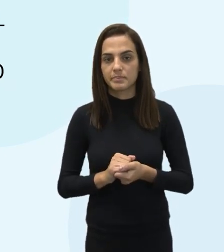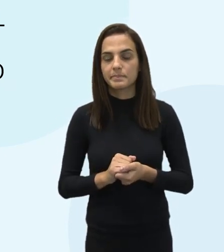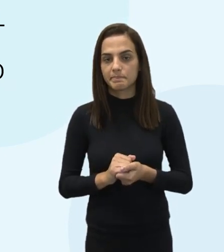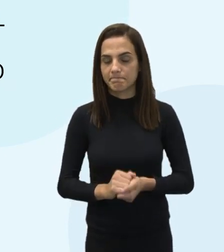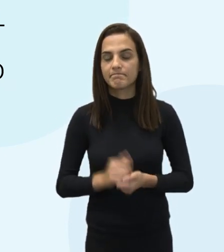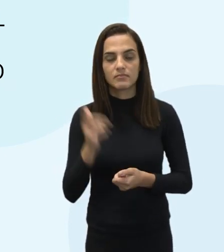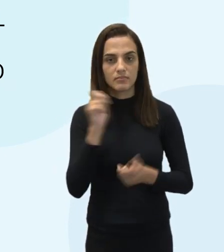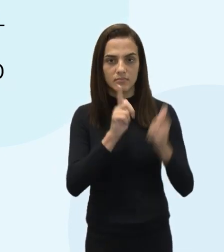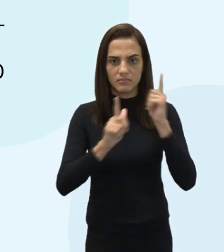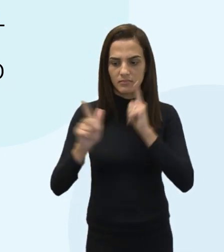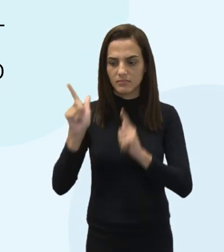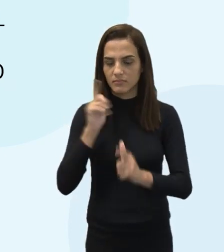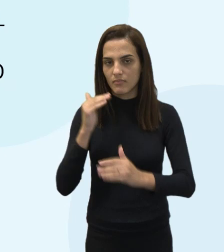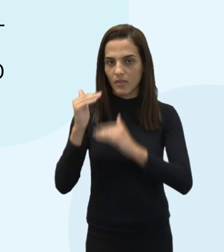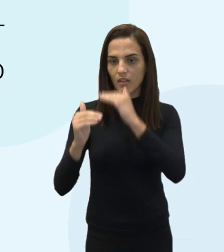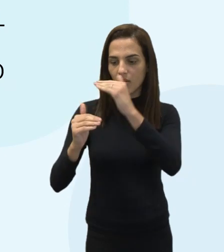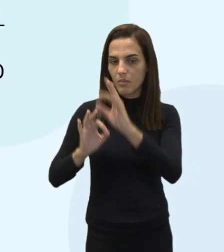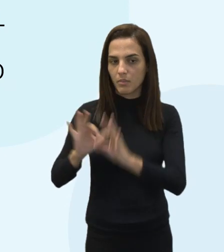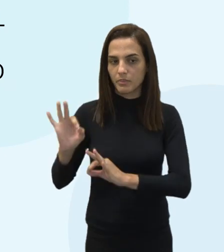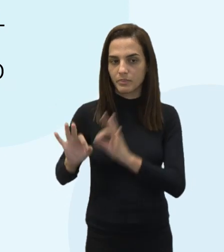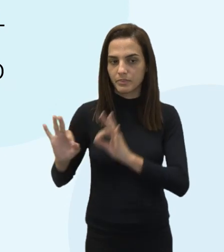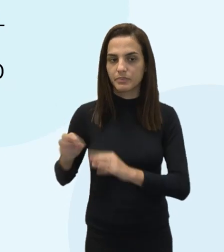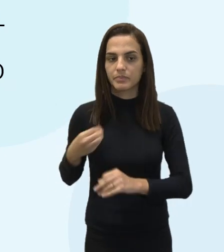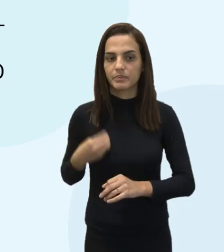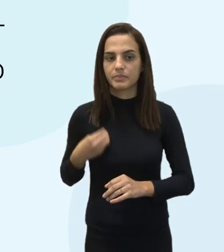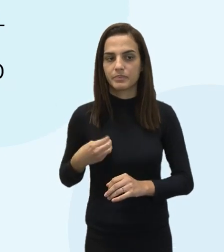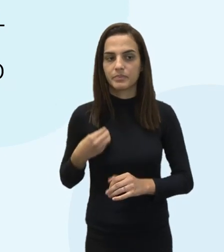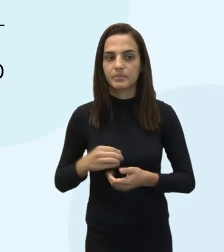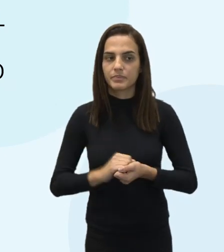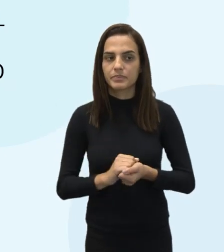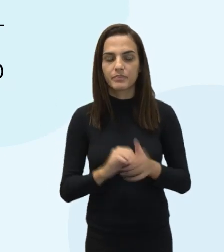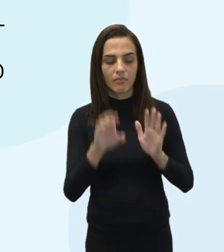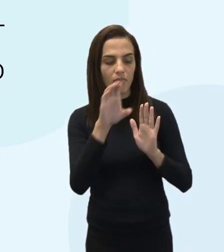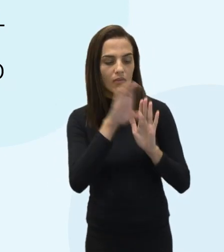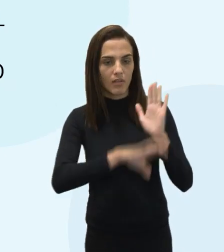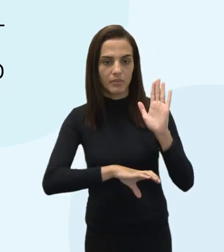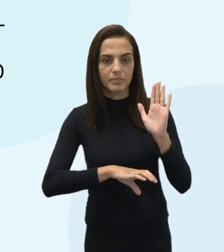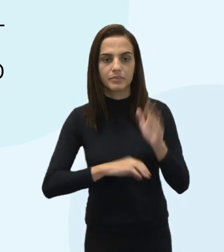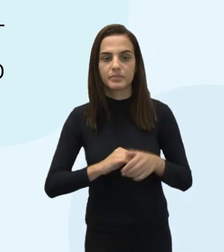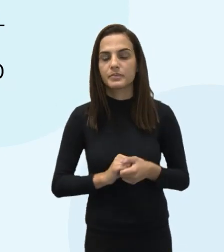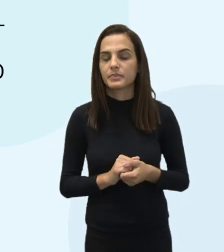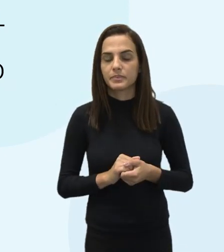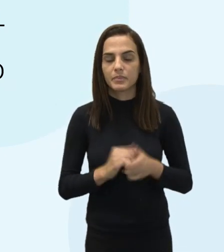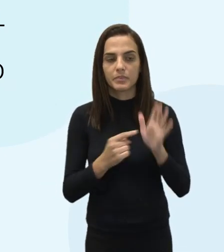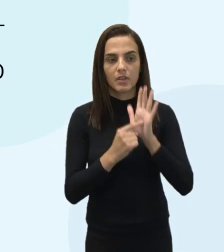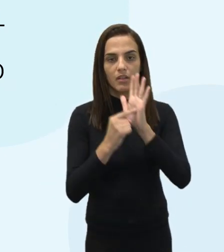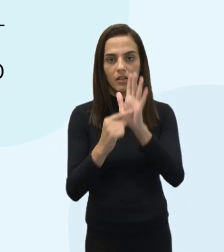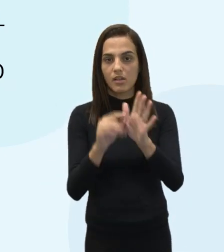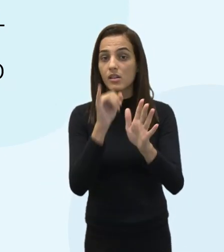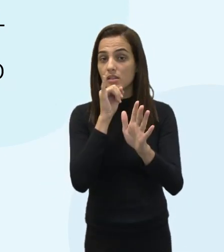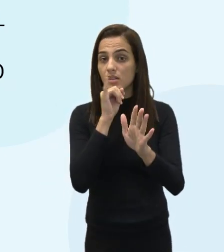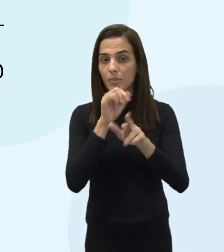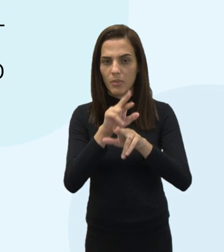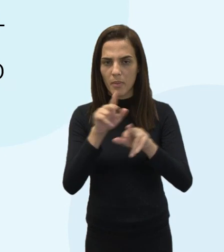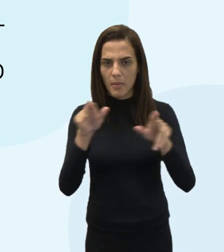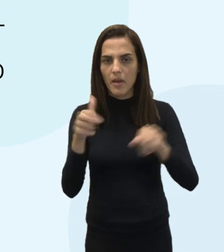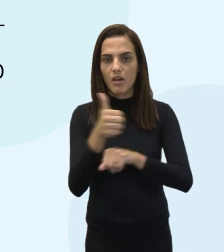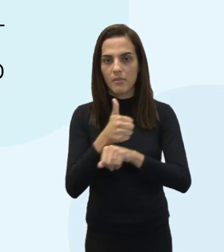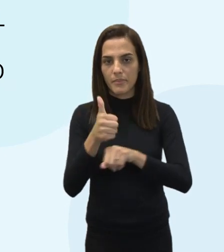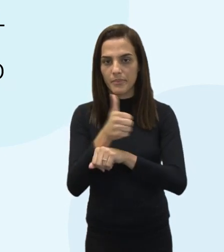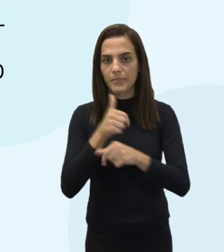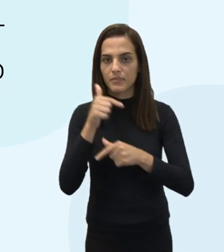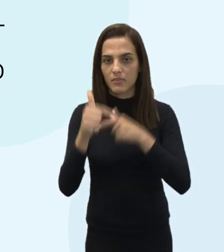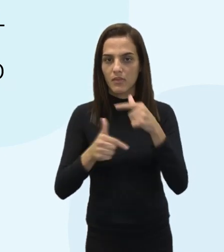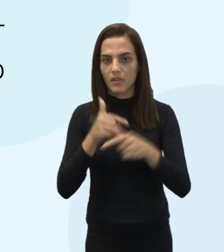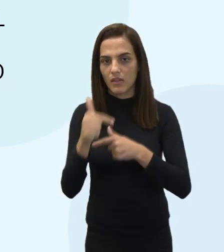conseguir integrar o projeto de vida ao seu próprio componente curricular. E a gente trouxe exemplos de várias áreas num trabalho coletivo